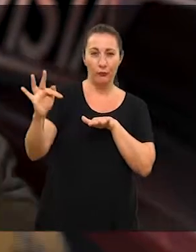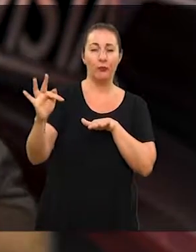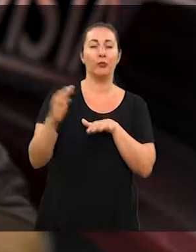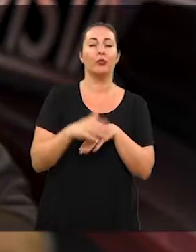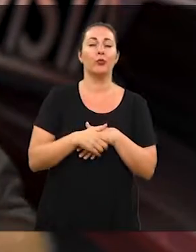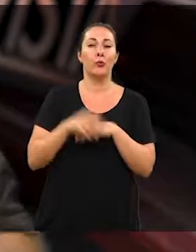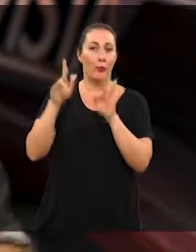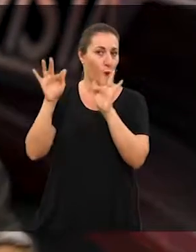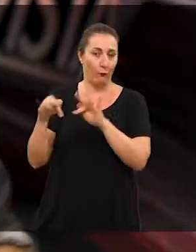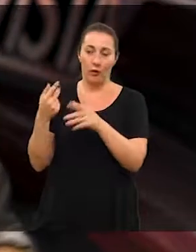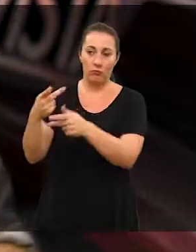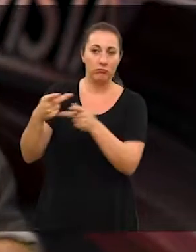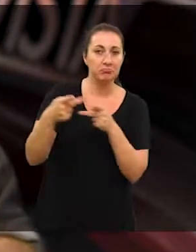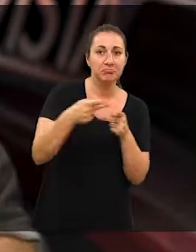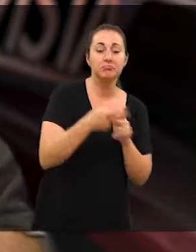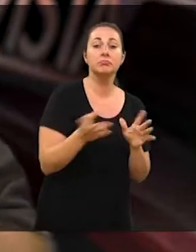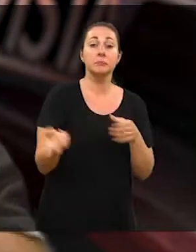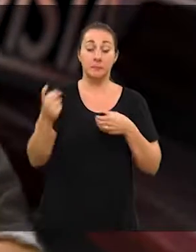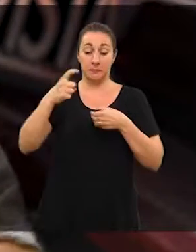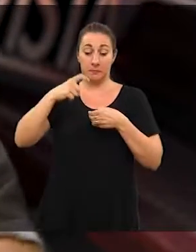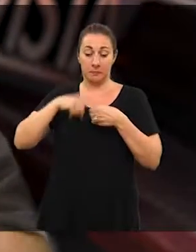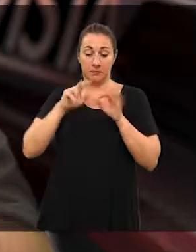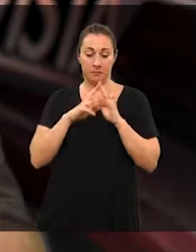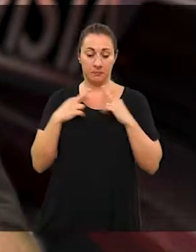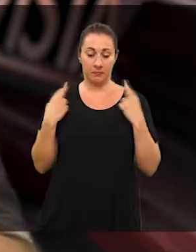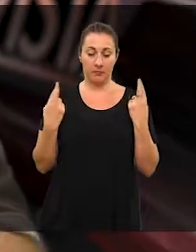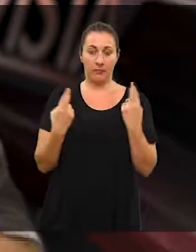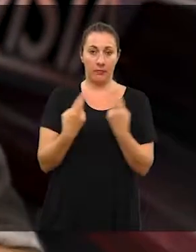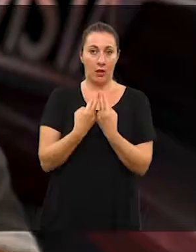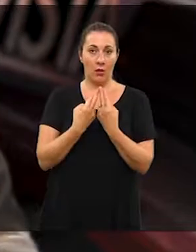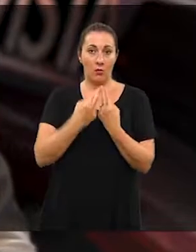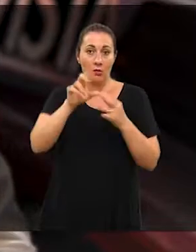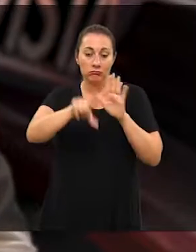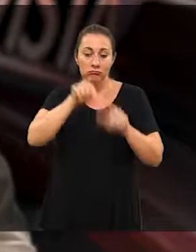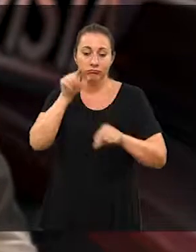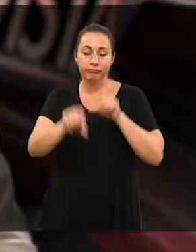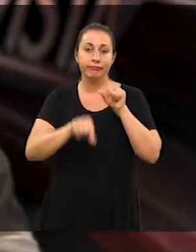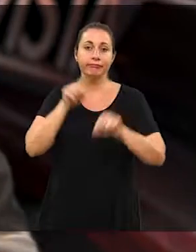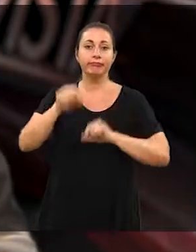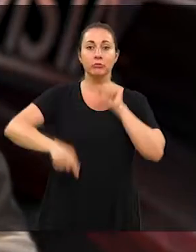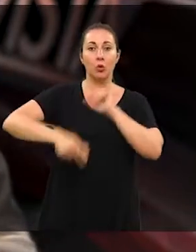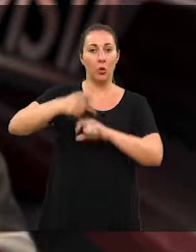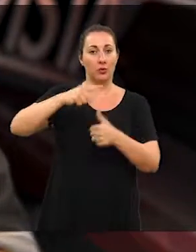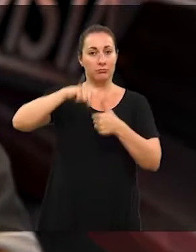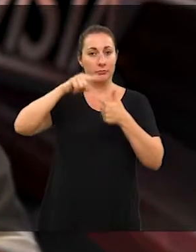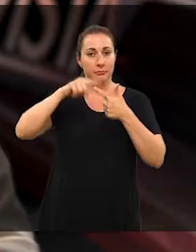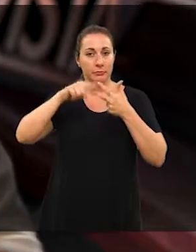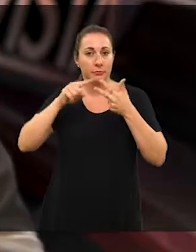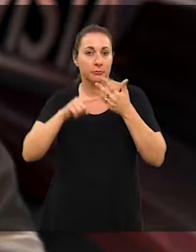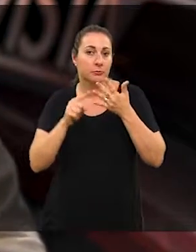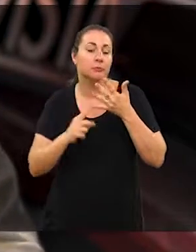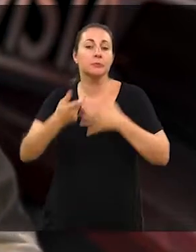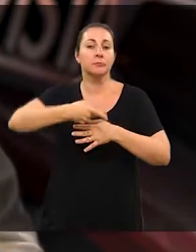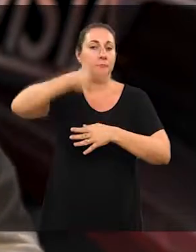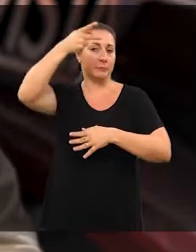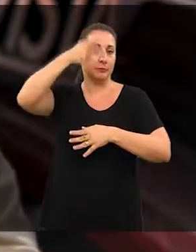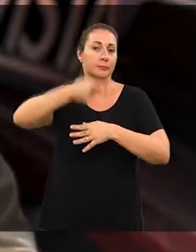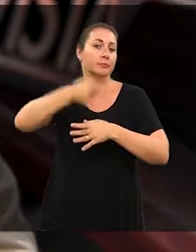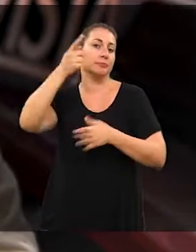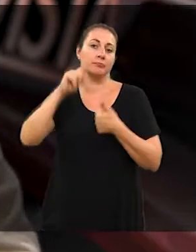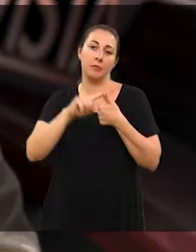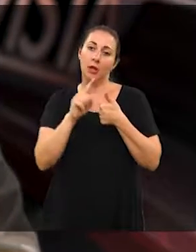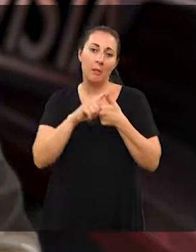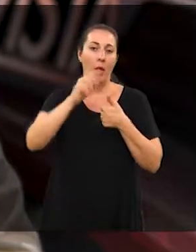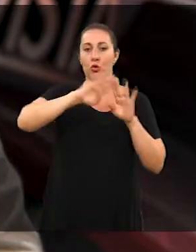semana termina todas as visitas, aí a gente vai reunir de novo e vai sair os classificados, os melhores classificados. Aí a gente vai classificar